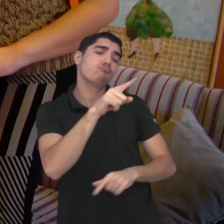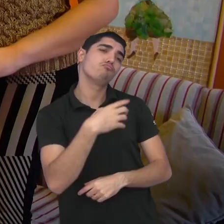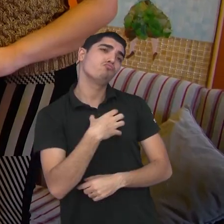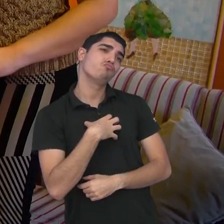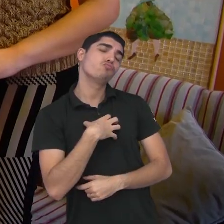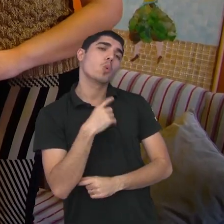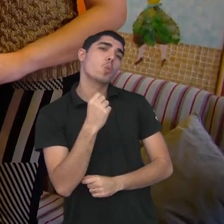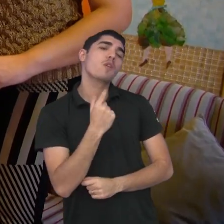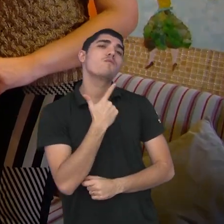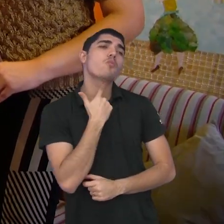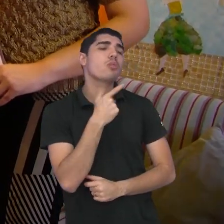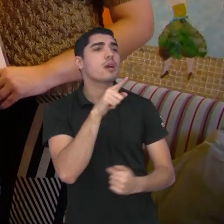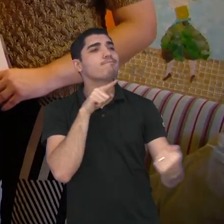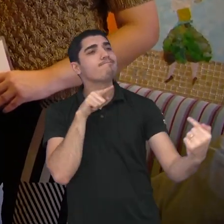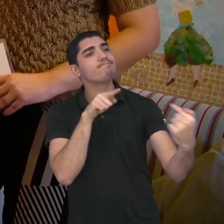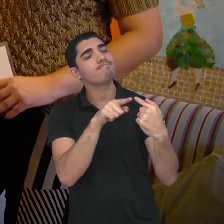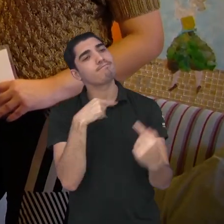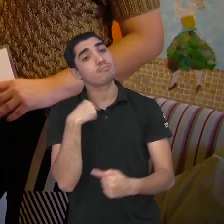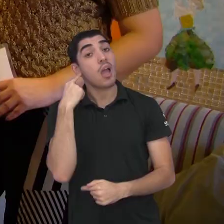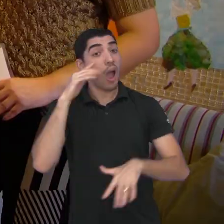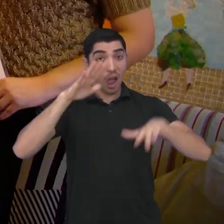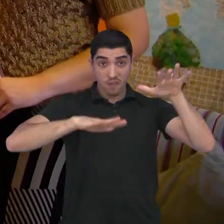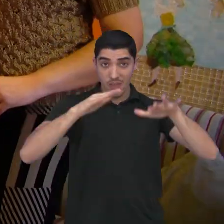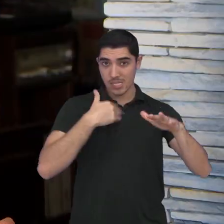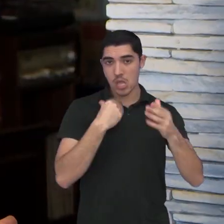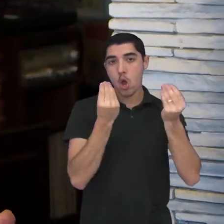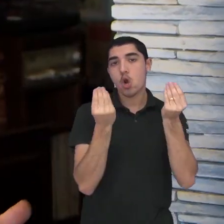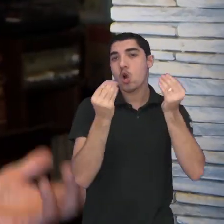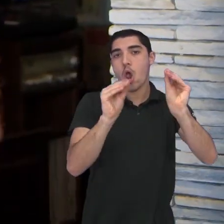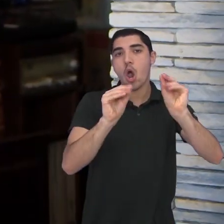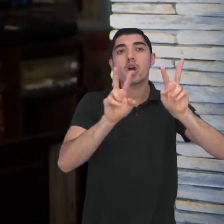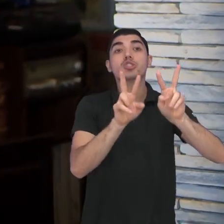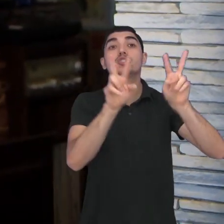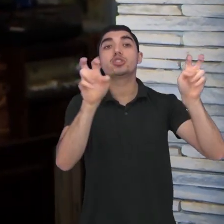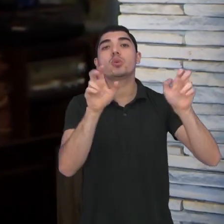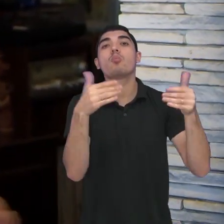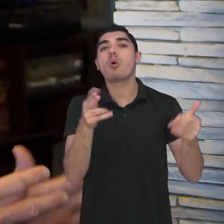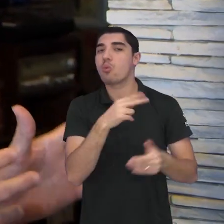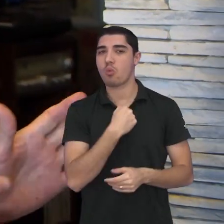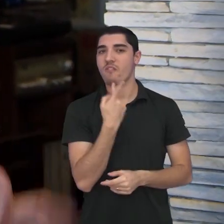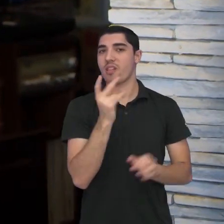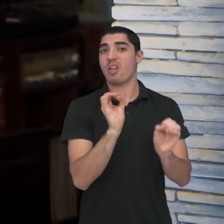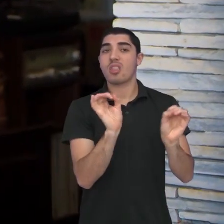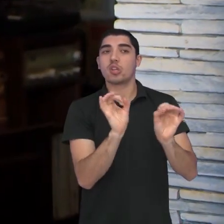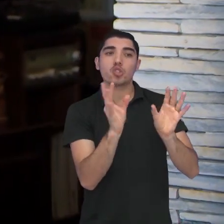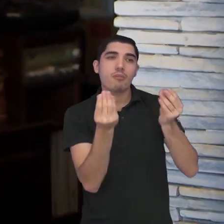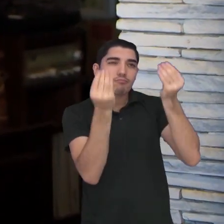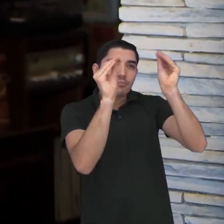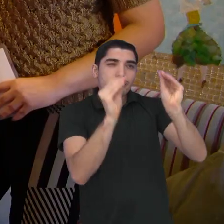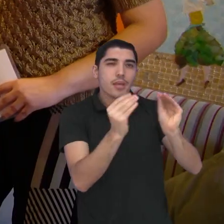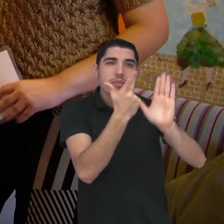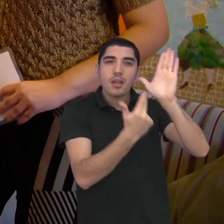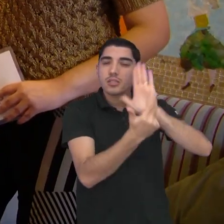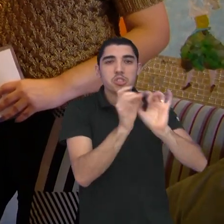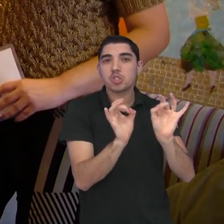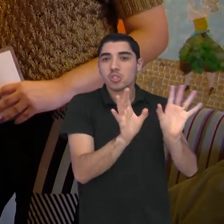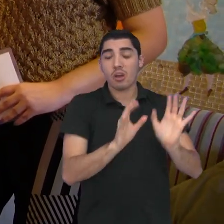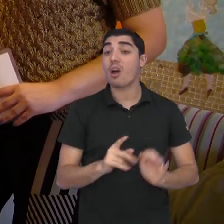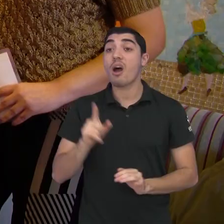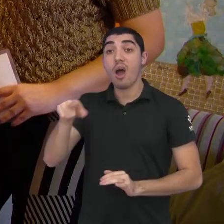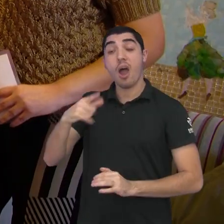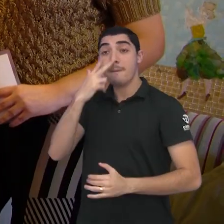você descobre o que é aquilo. Porque às vezes também eu não coloco o título, mas muitas vezes a pessoa já sente só no olhar o que ela é. É uma explosão